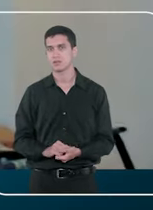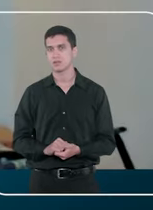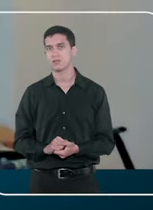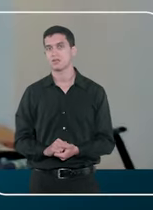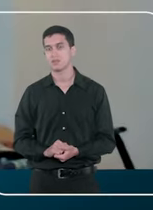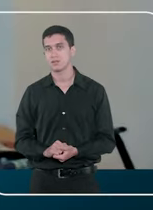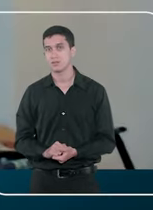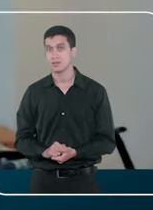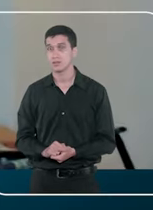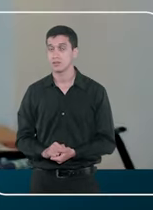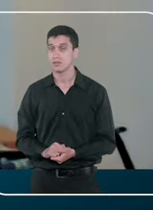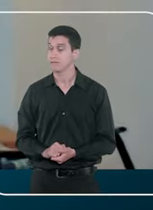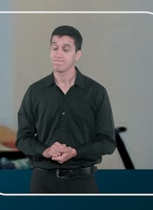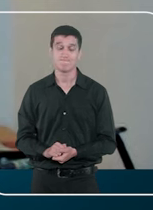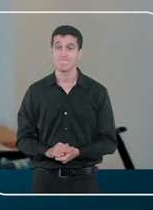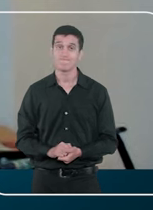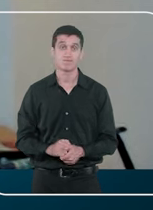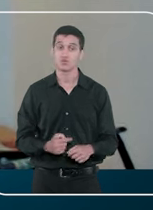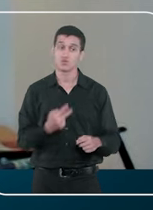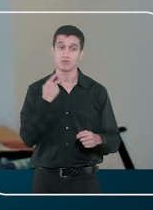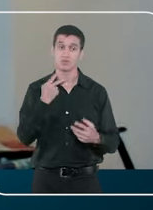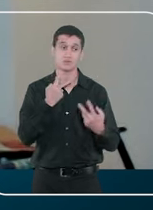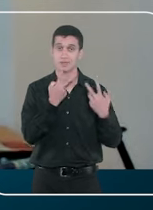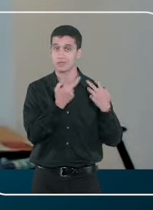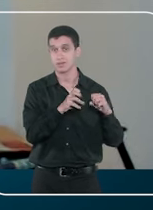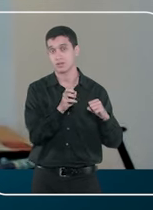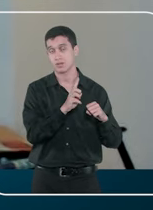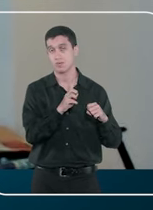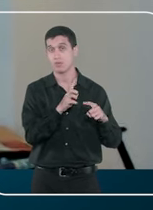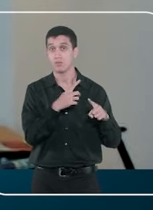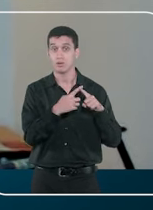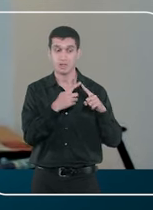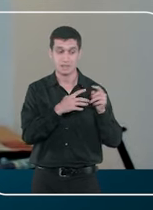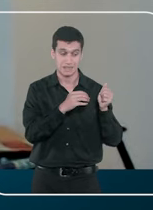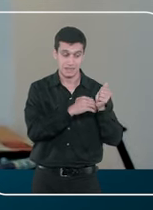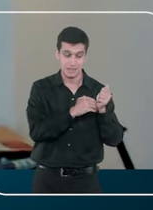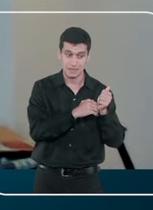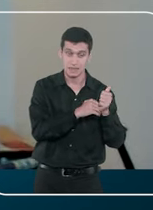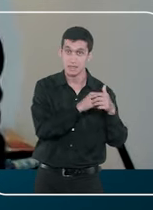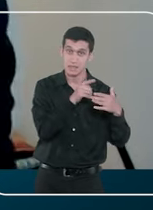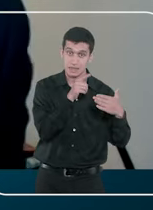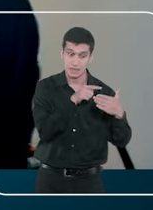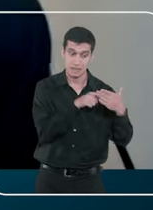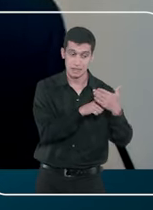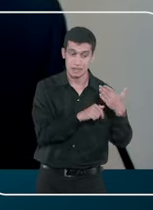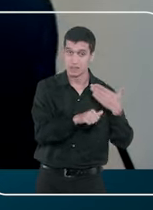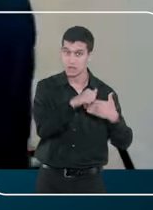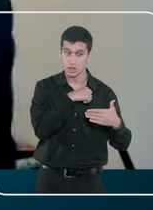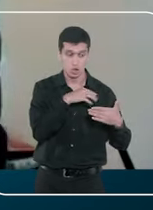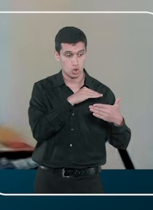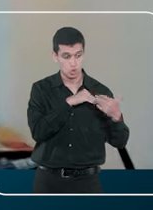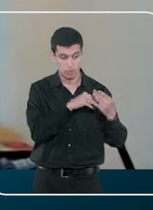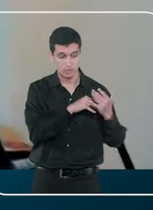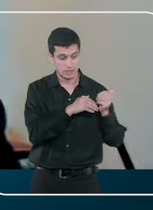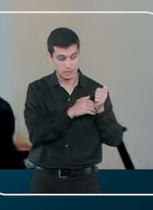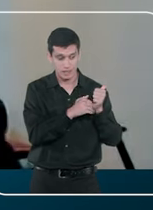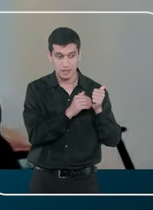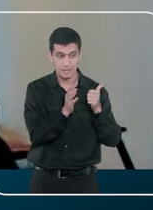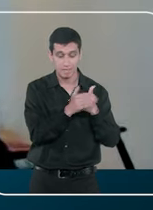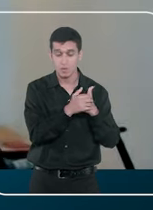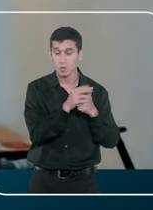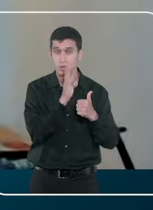Não é legítimo nem é válido. O sigilo da colaboração premiada, em todos os seus termos, ele se